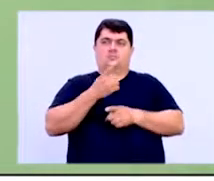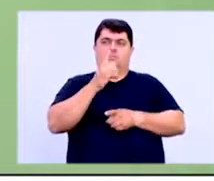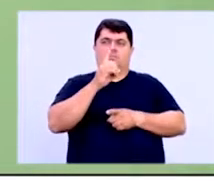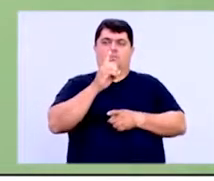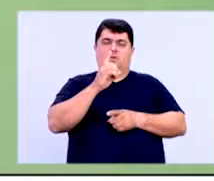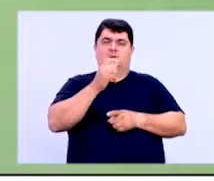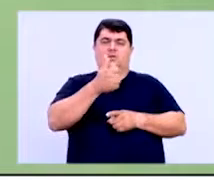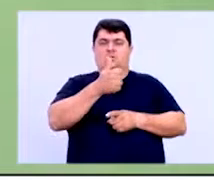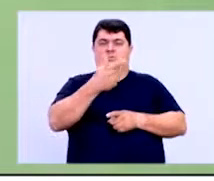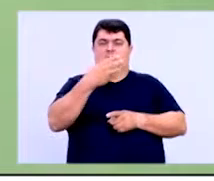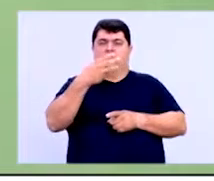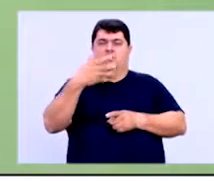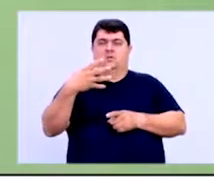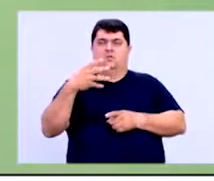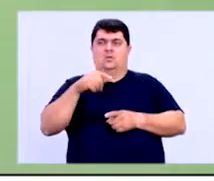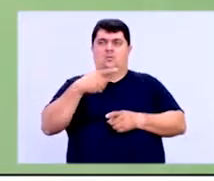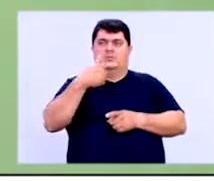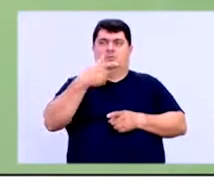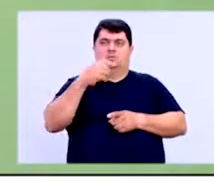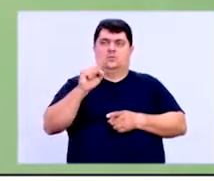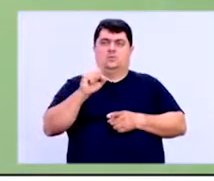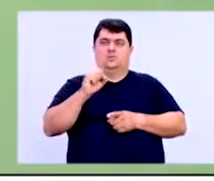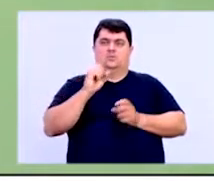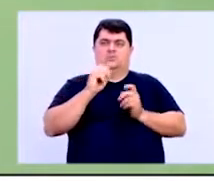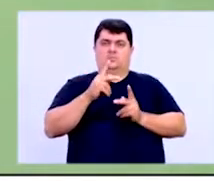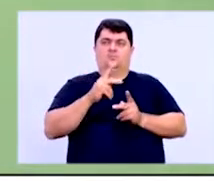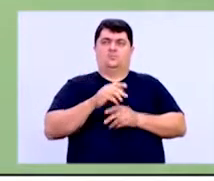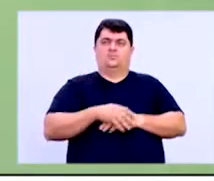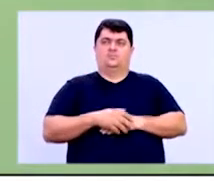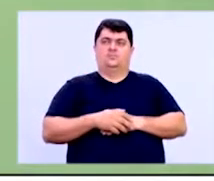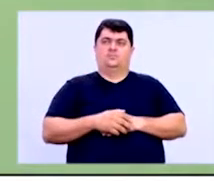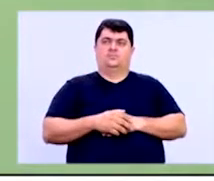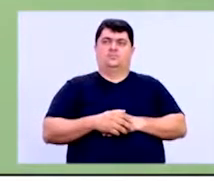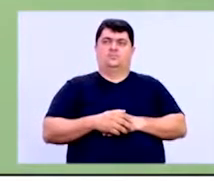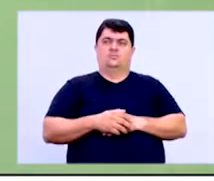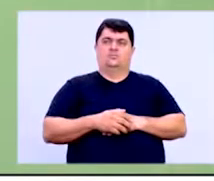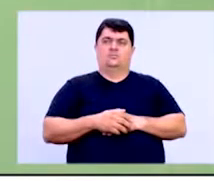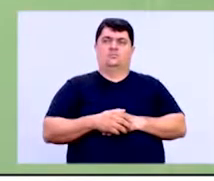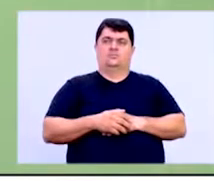de 134,78. Ok?